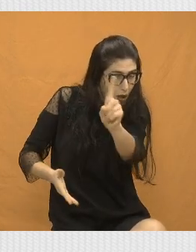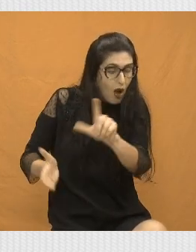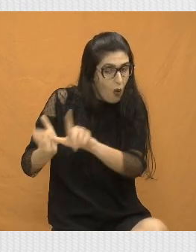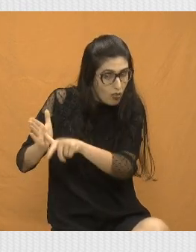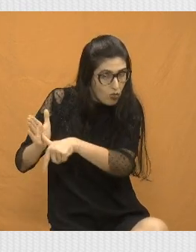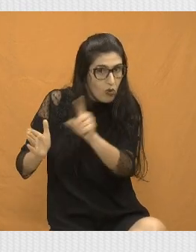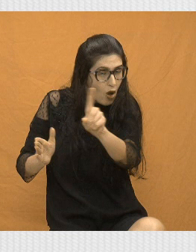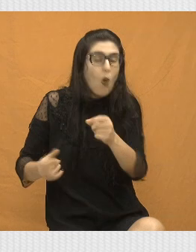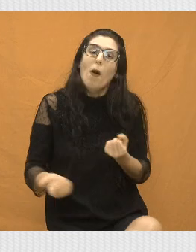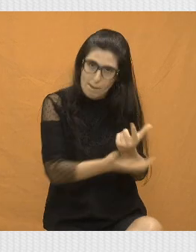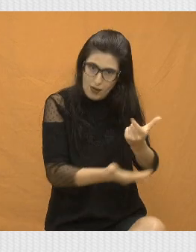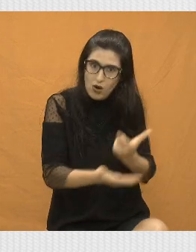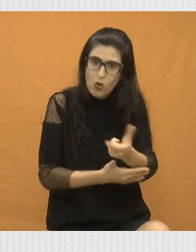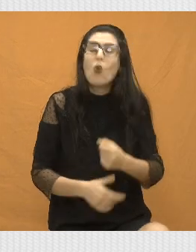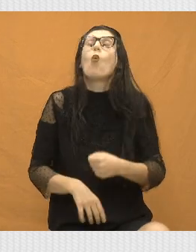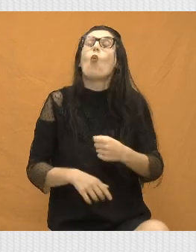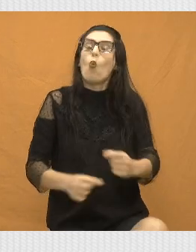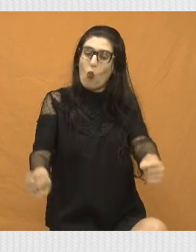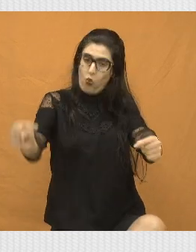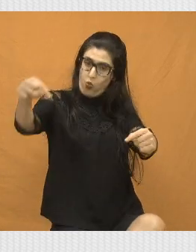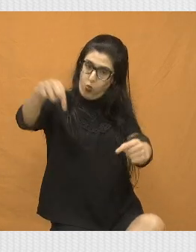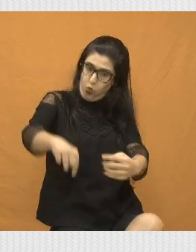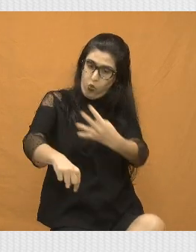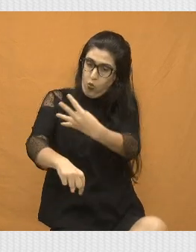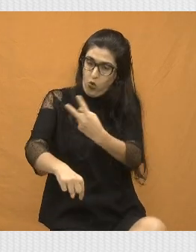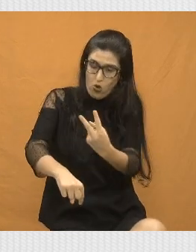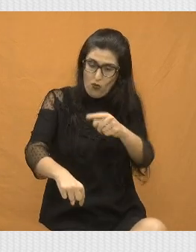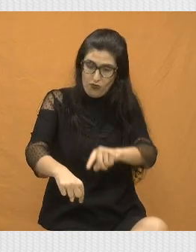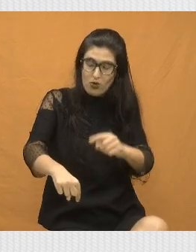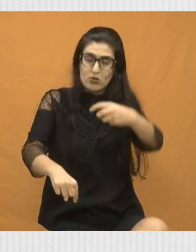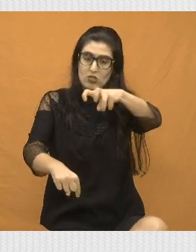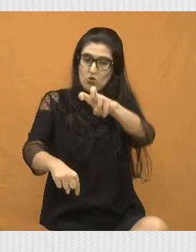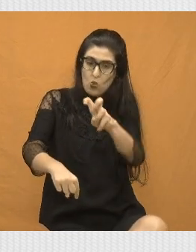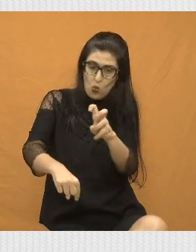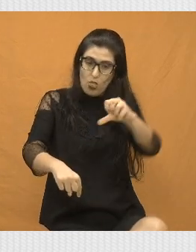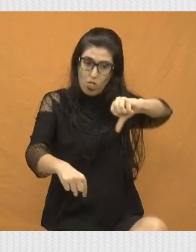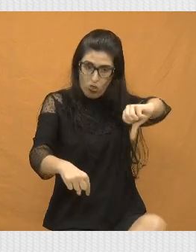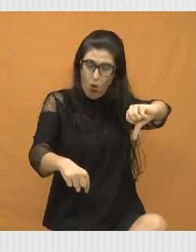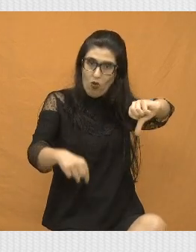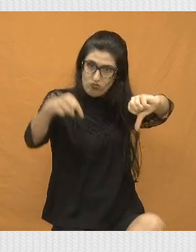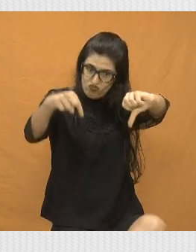queda de vindo para 42,59%.